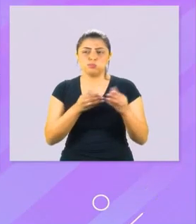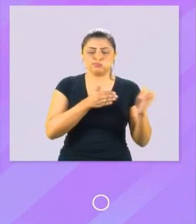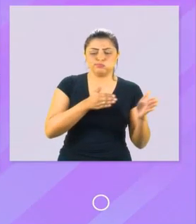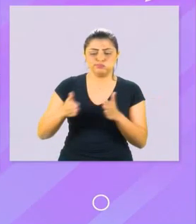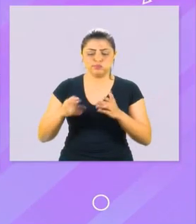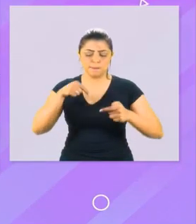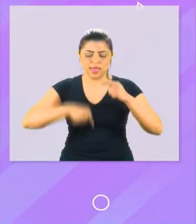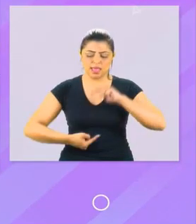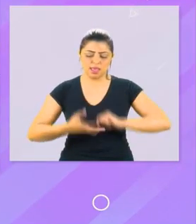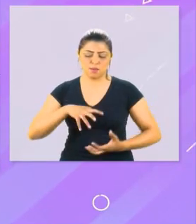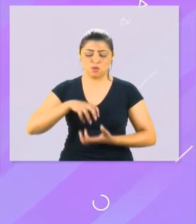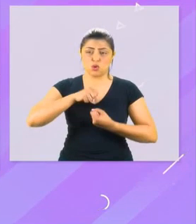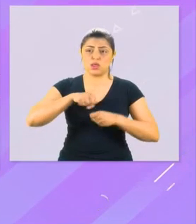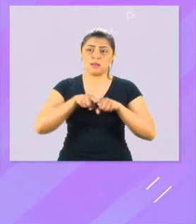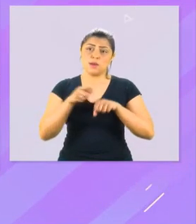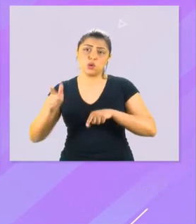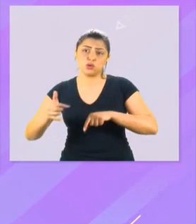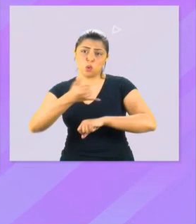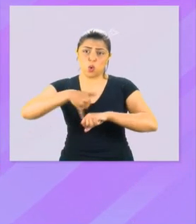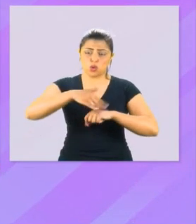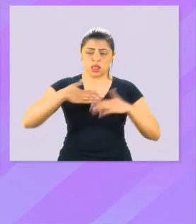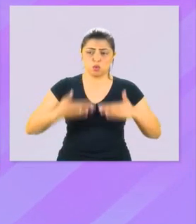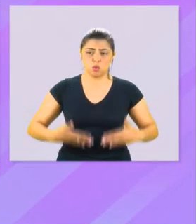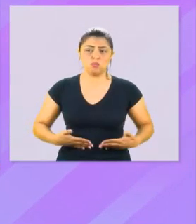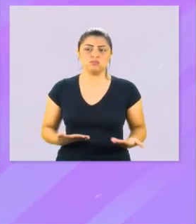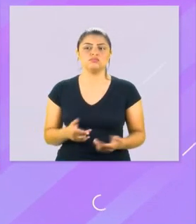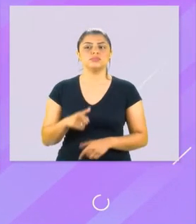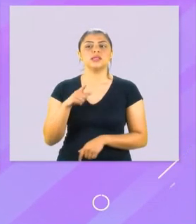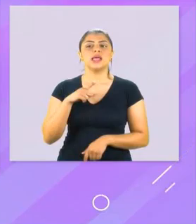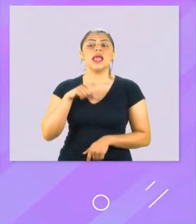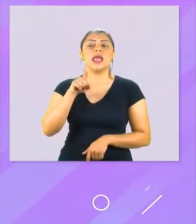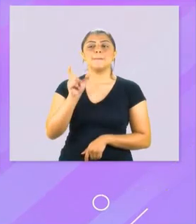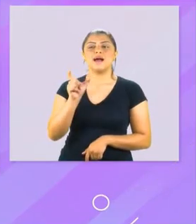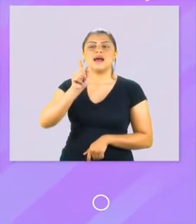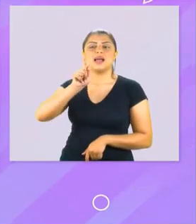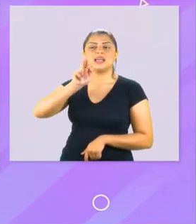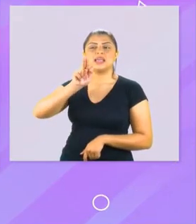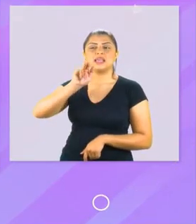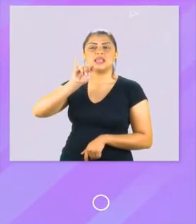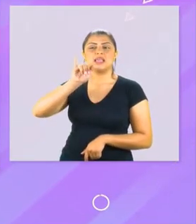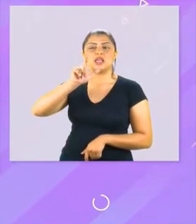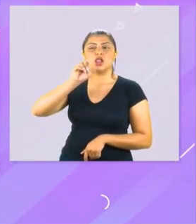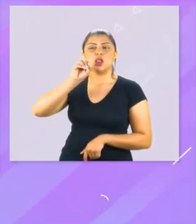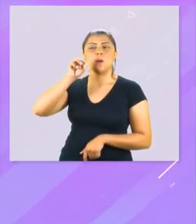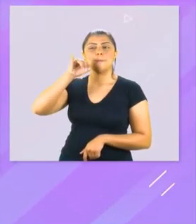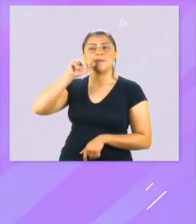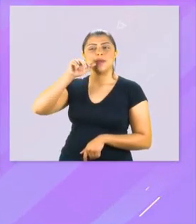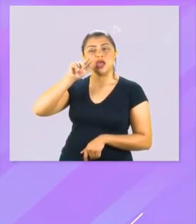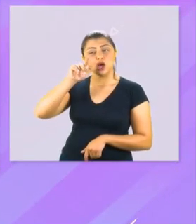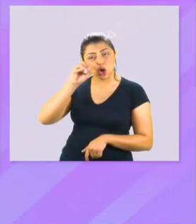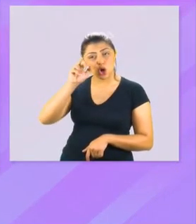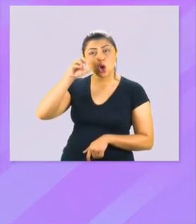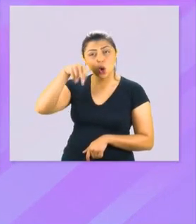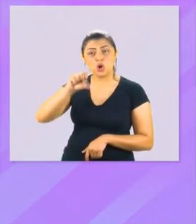ou das outras gorduras presentes no organismo humano. Os quilomicrons, então, são proteínas maiores e menos